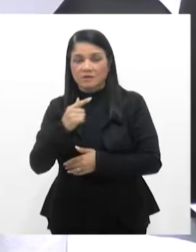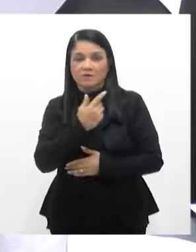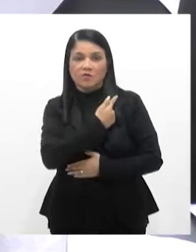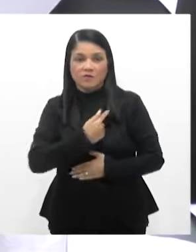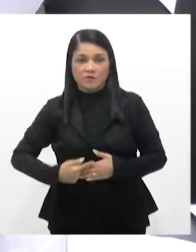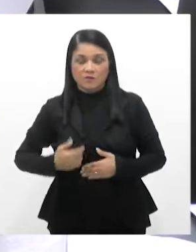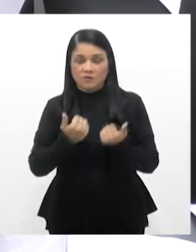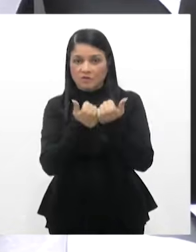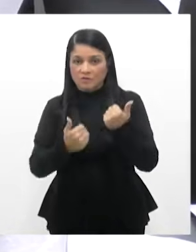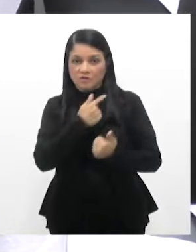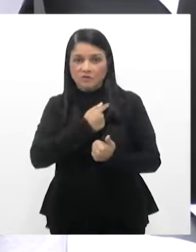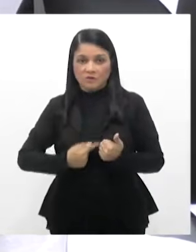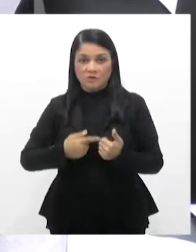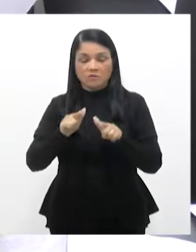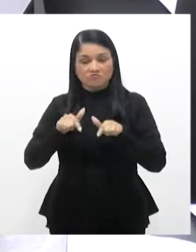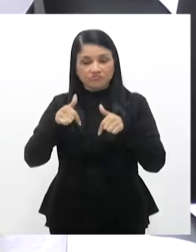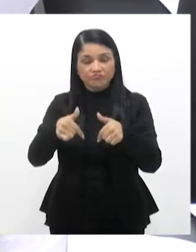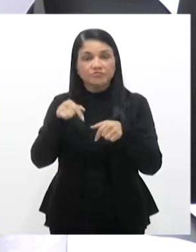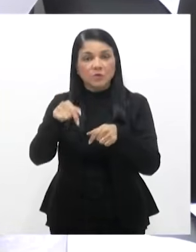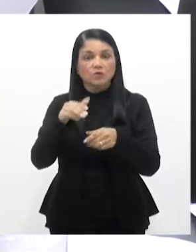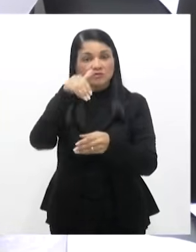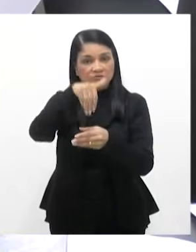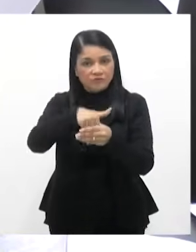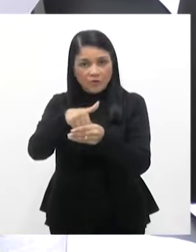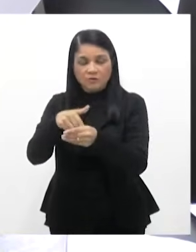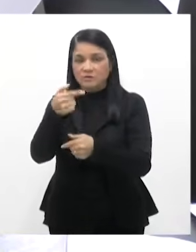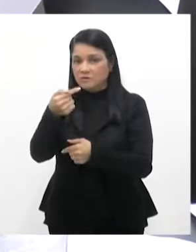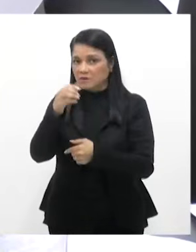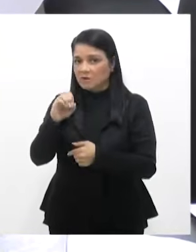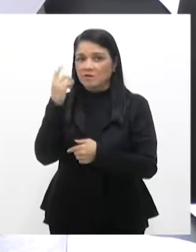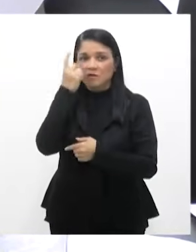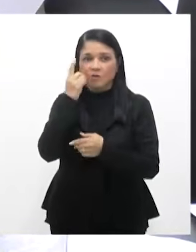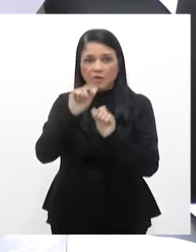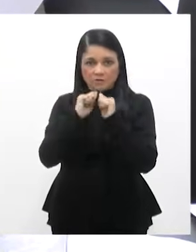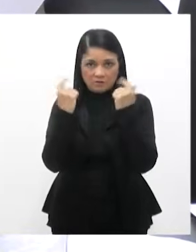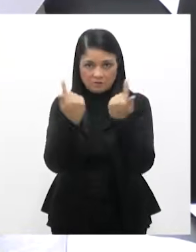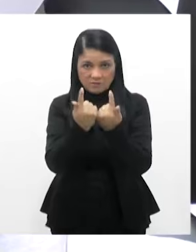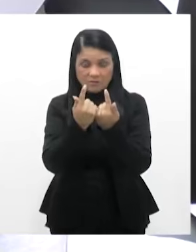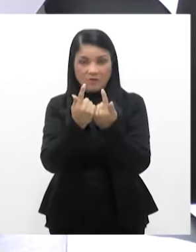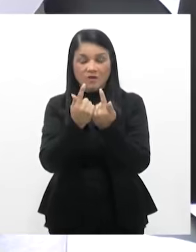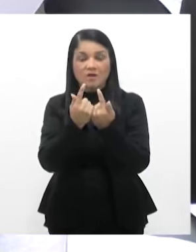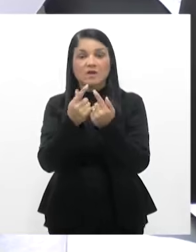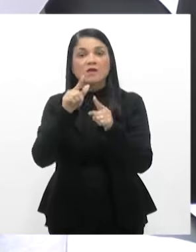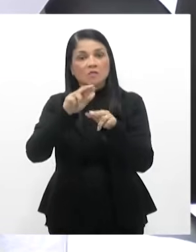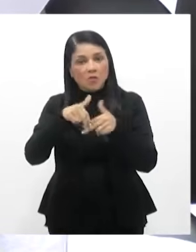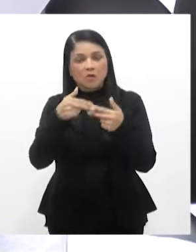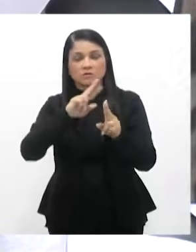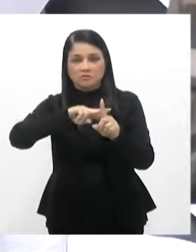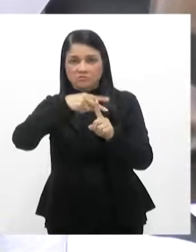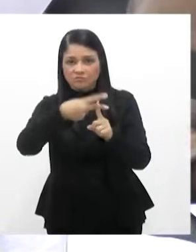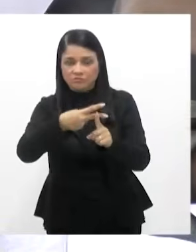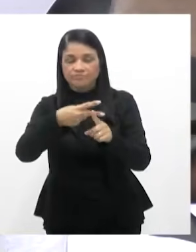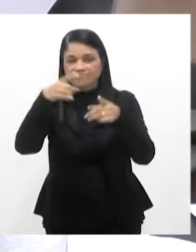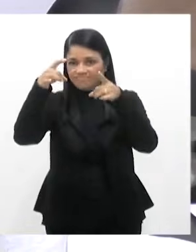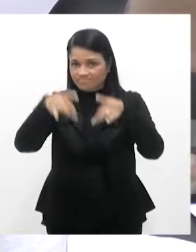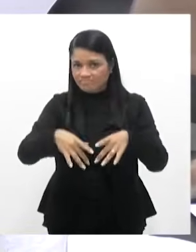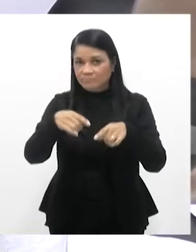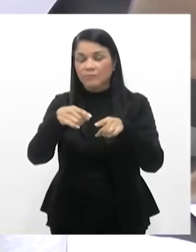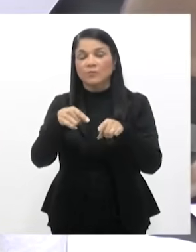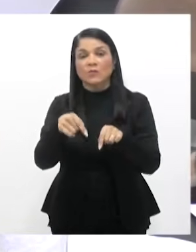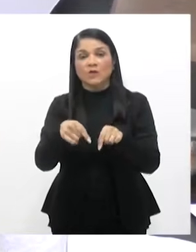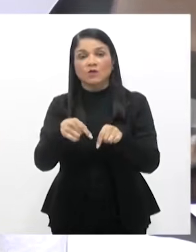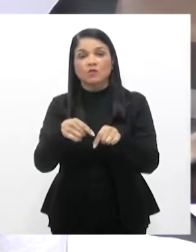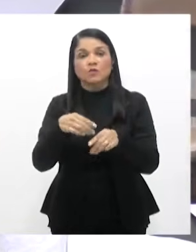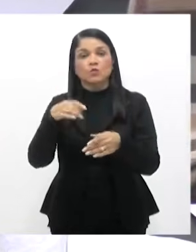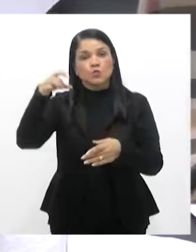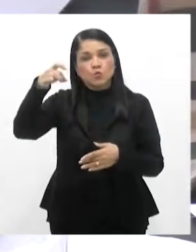pela Assembleia Legislativa relativa em caso de dupla vacância desses cargos executivos no último